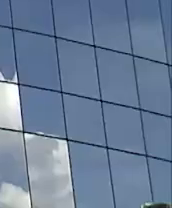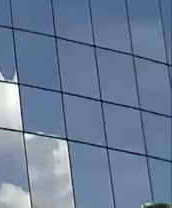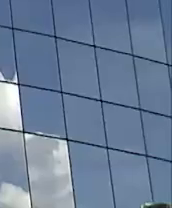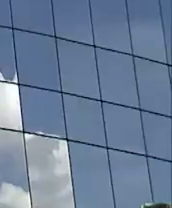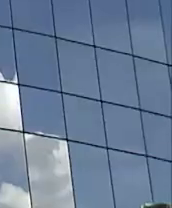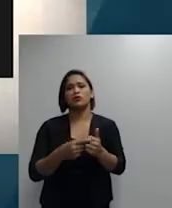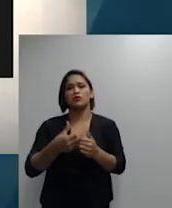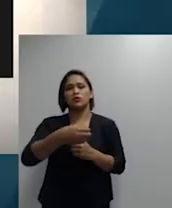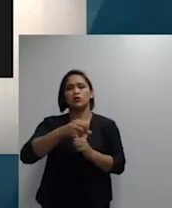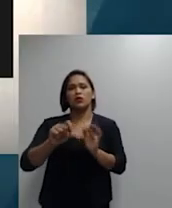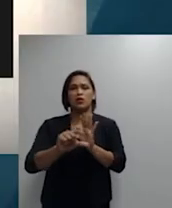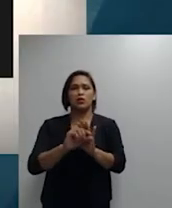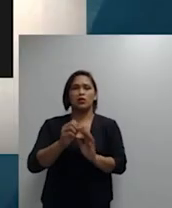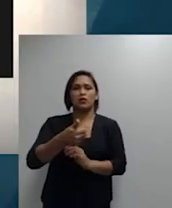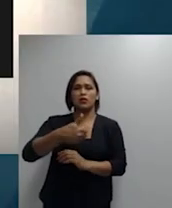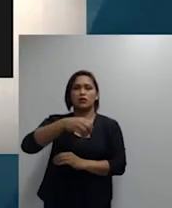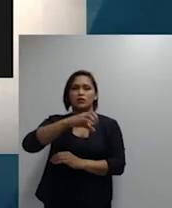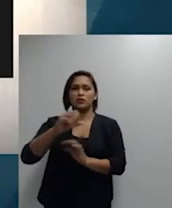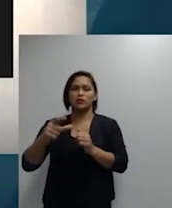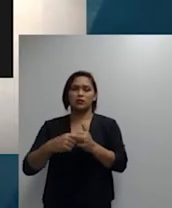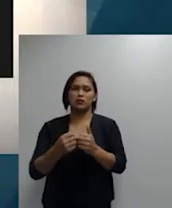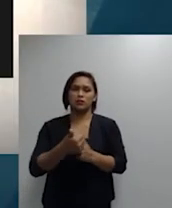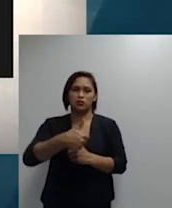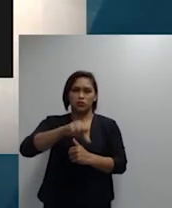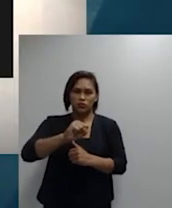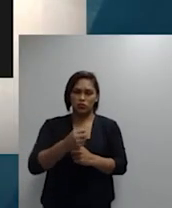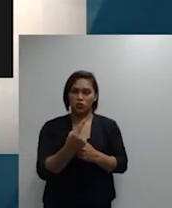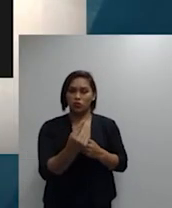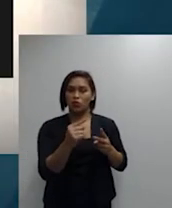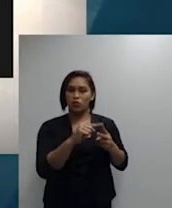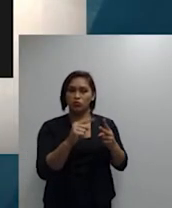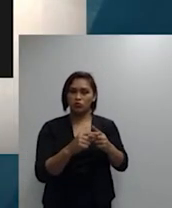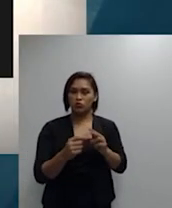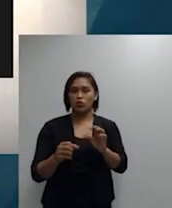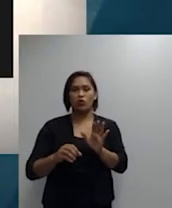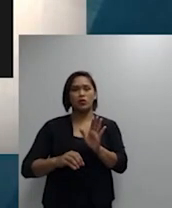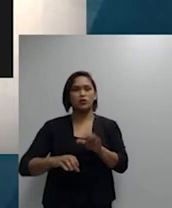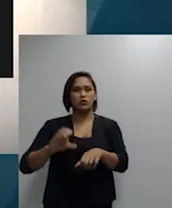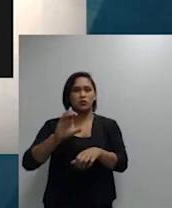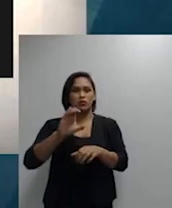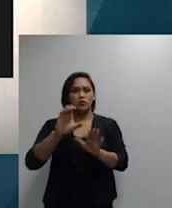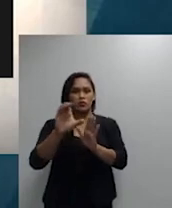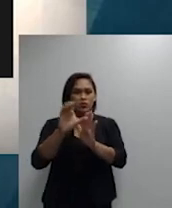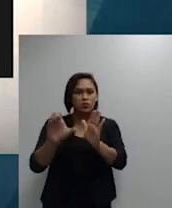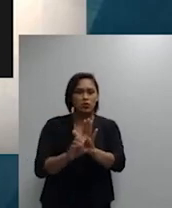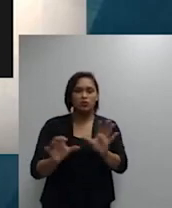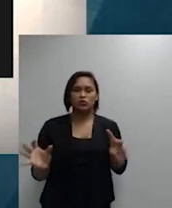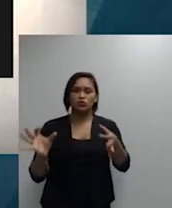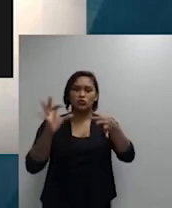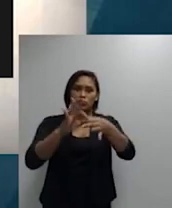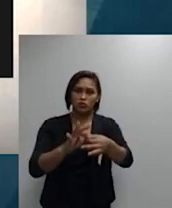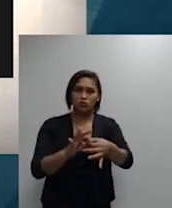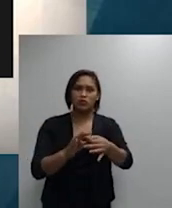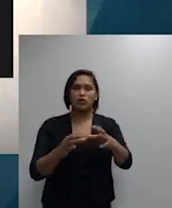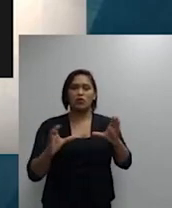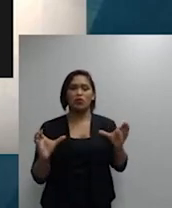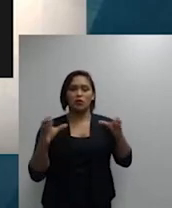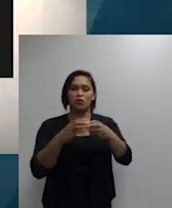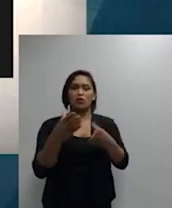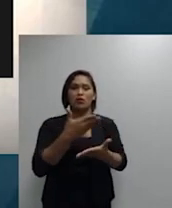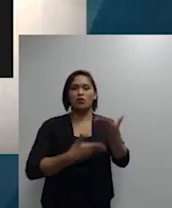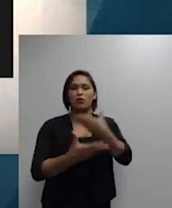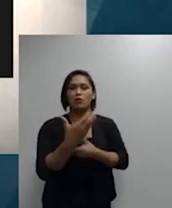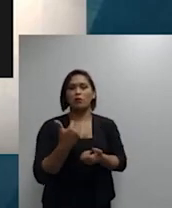lei dos planos de saúde para ele o caso envolve o debate sobre livre concorrência direito à saúde e intervenção do